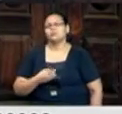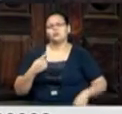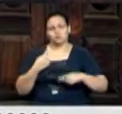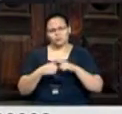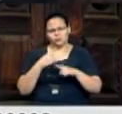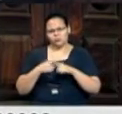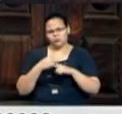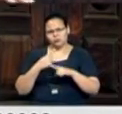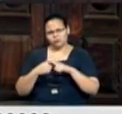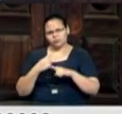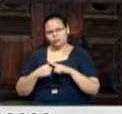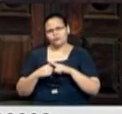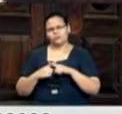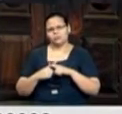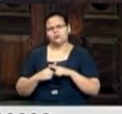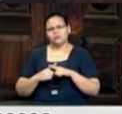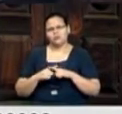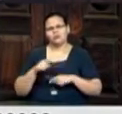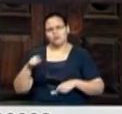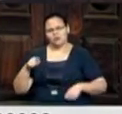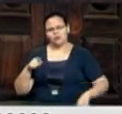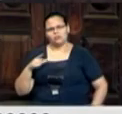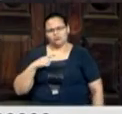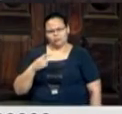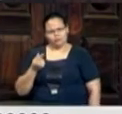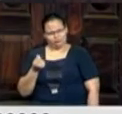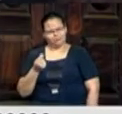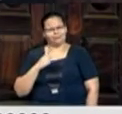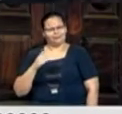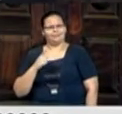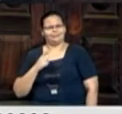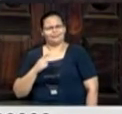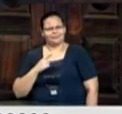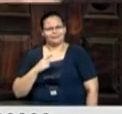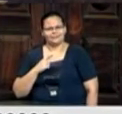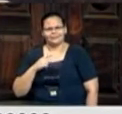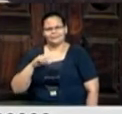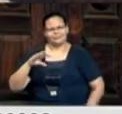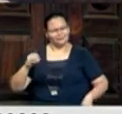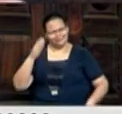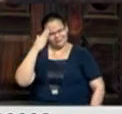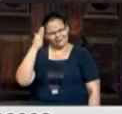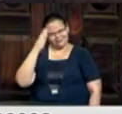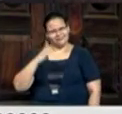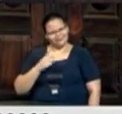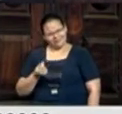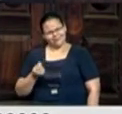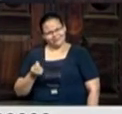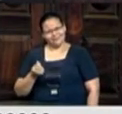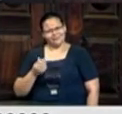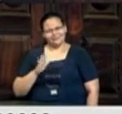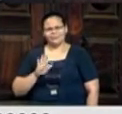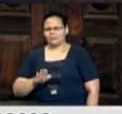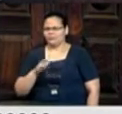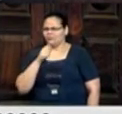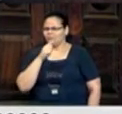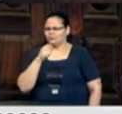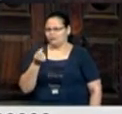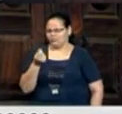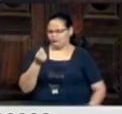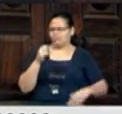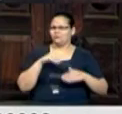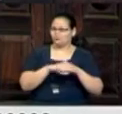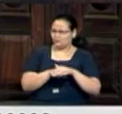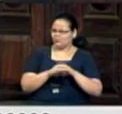porque dinheiro existe. Existe o dinheiro. Todo mundo sabe que tem o dinheiro. Agora, se o dinheiro está